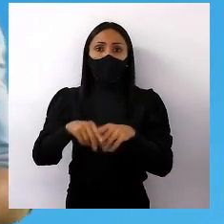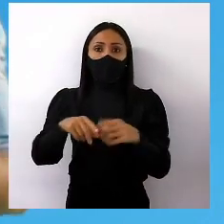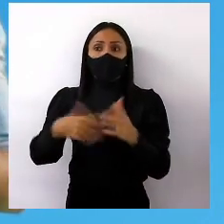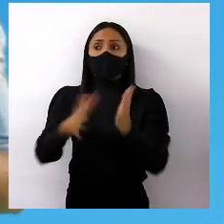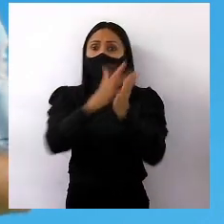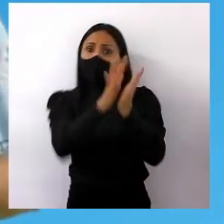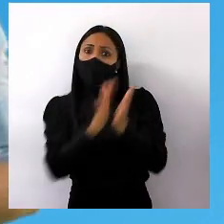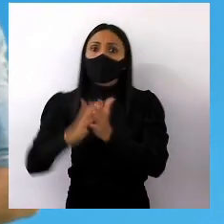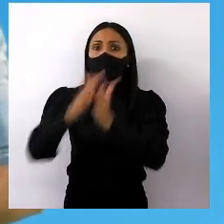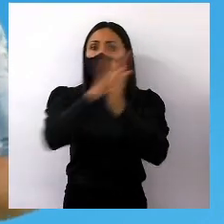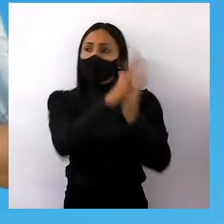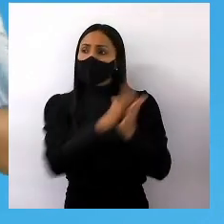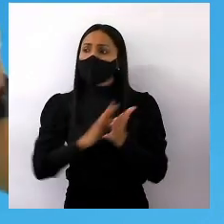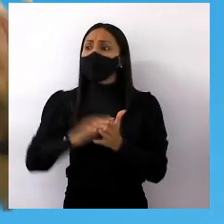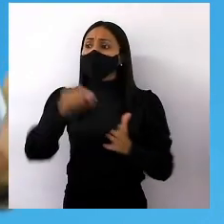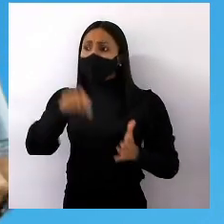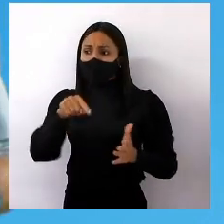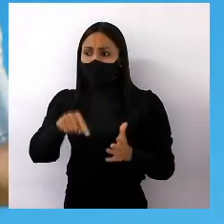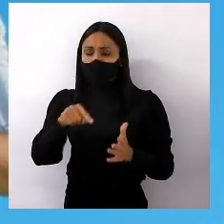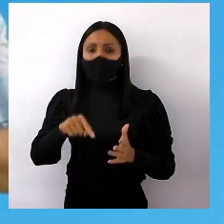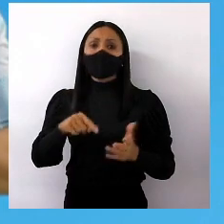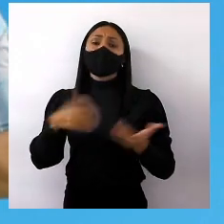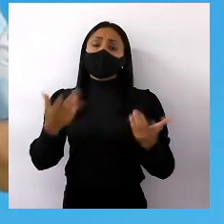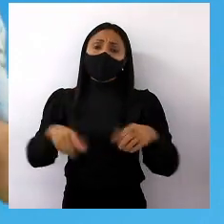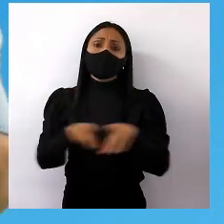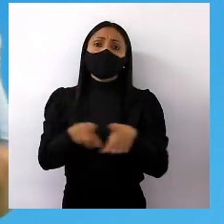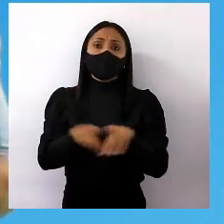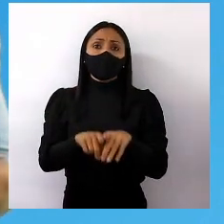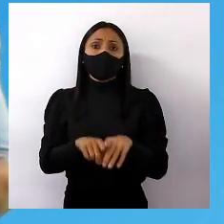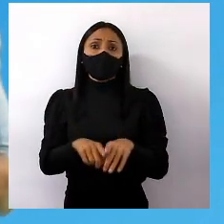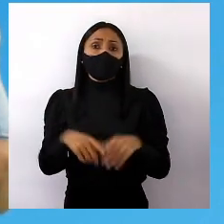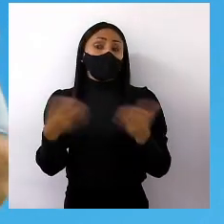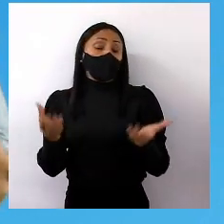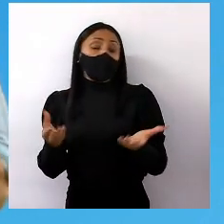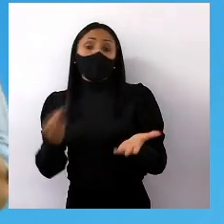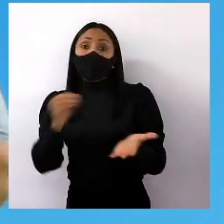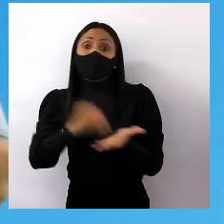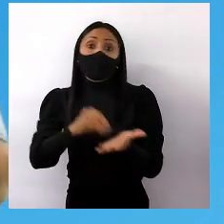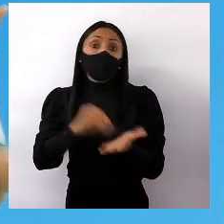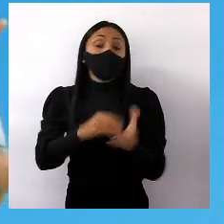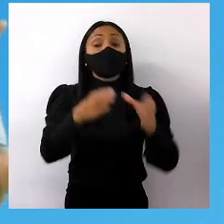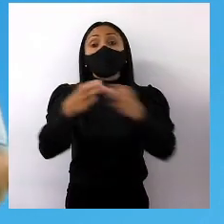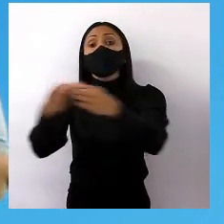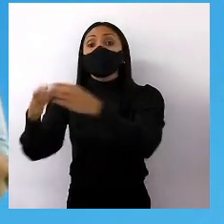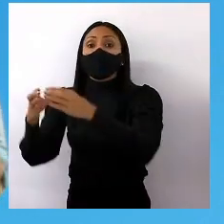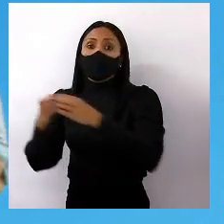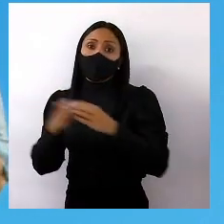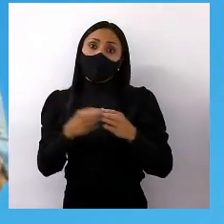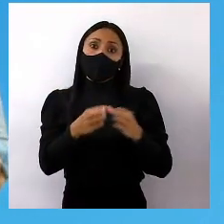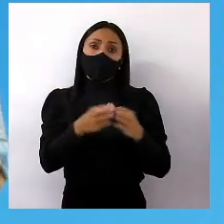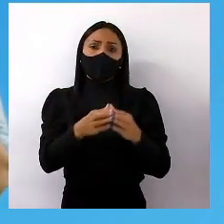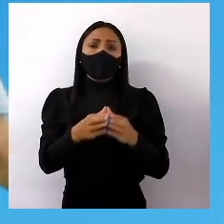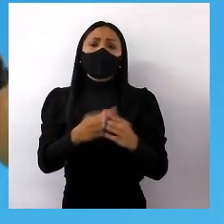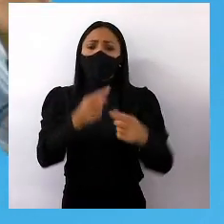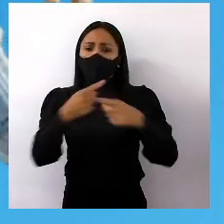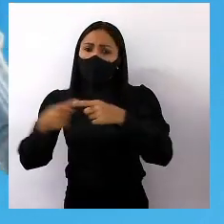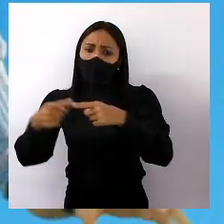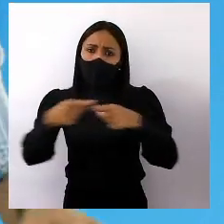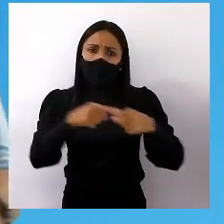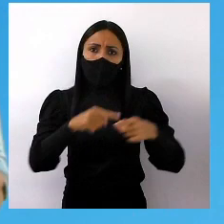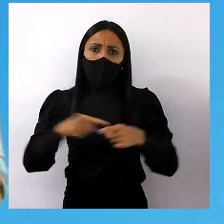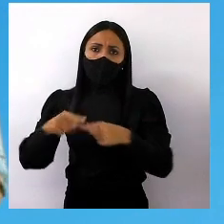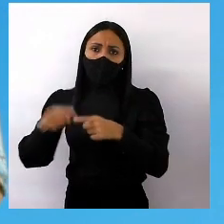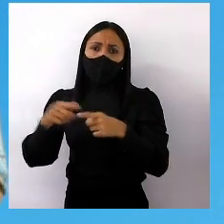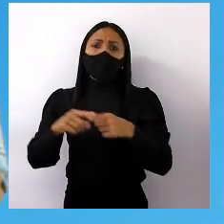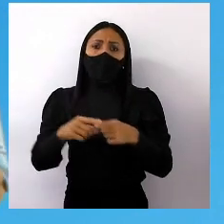né? Enfim, temos aqui cavalos marinhos. O que não faltam são grupos e manifestações nos bairros, nas periferias,